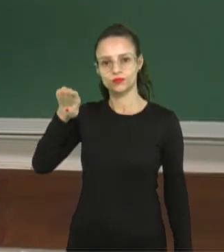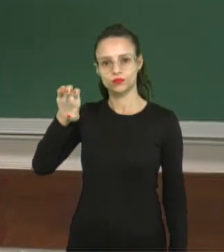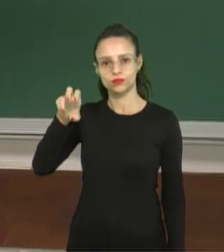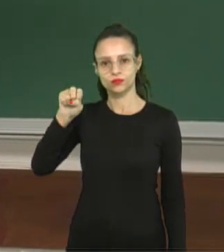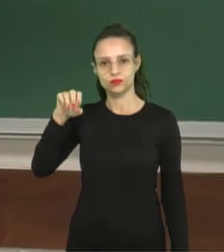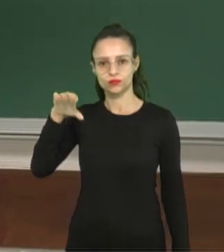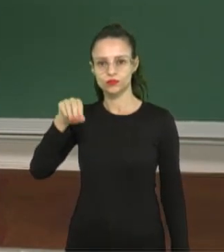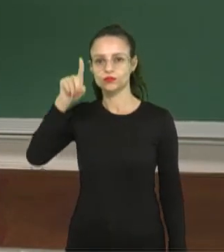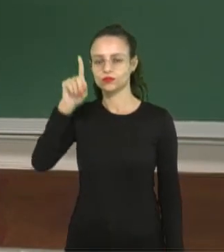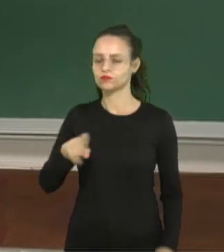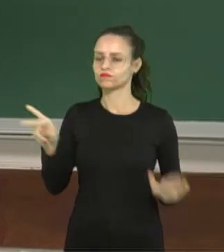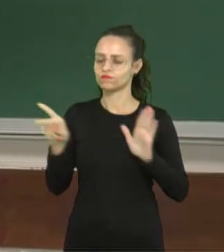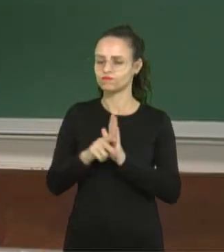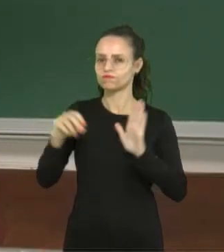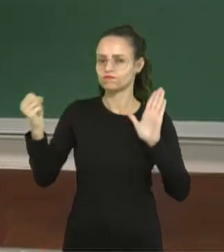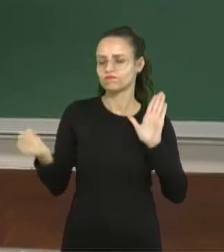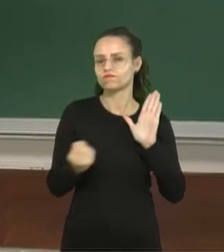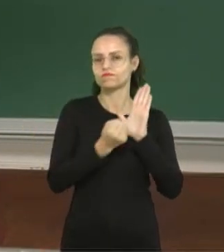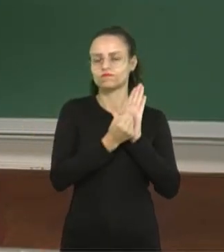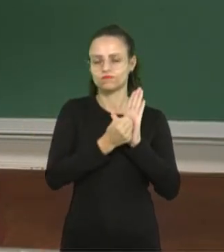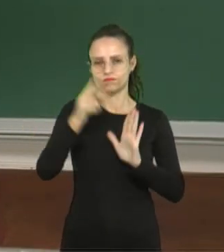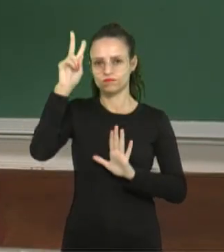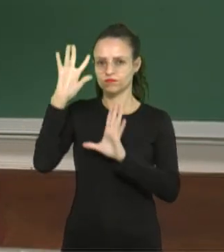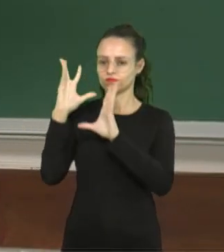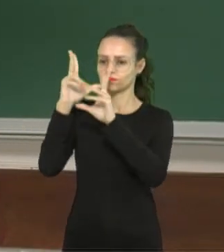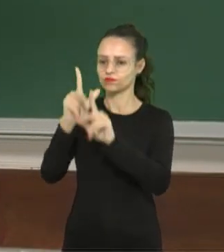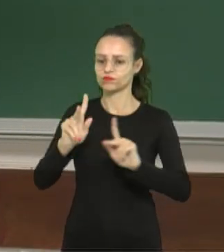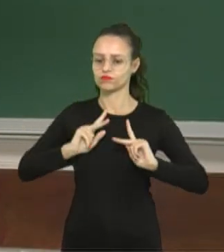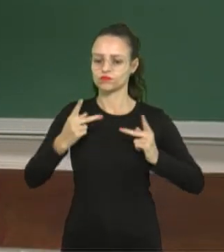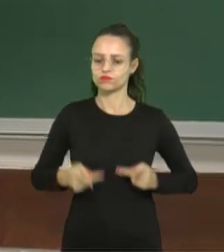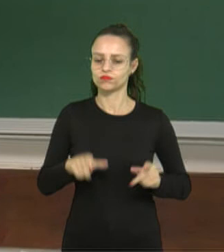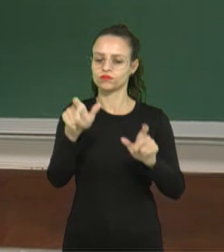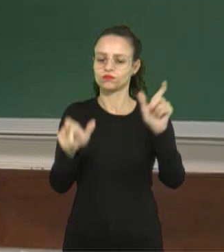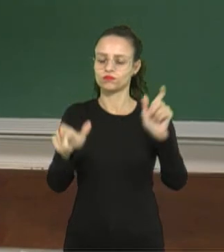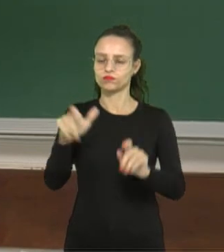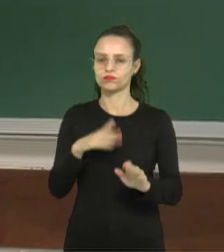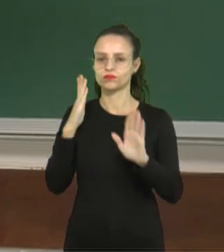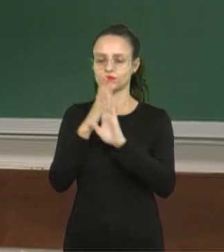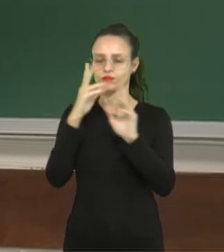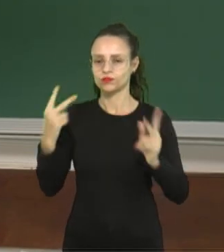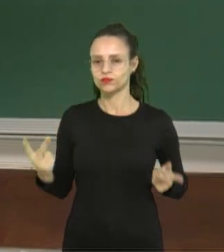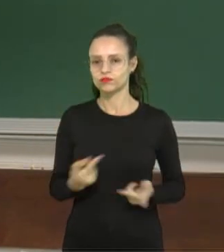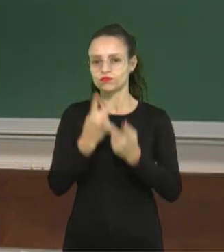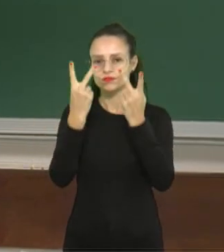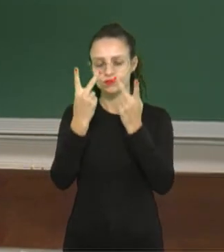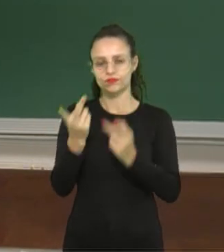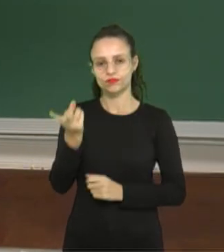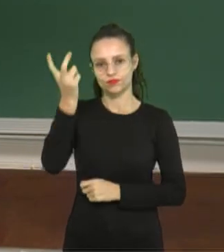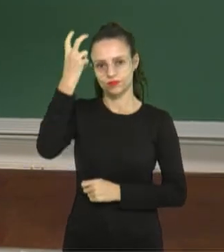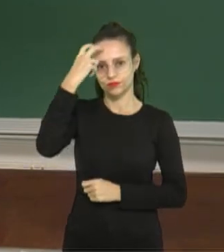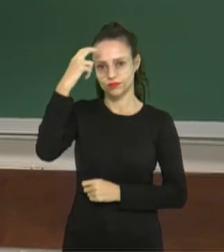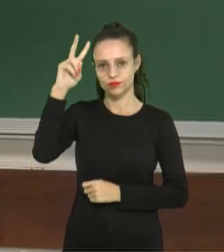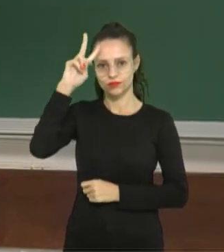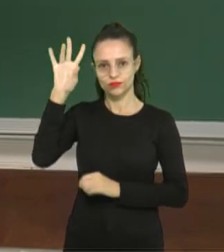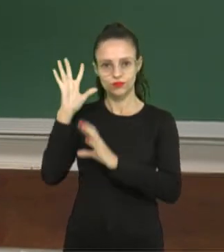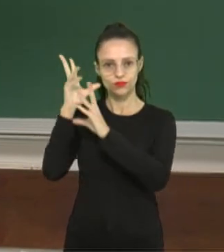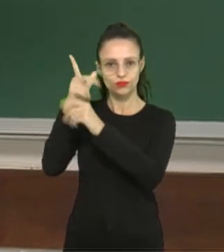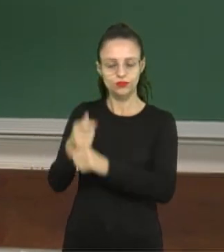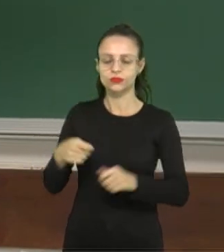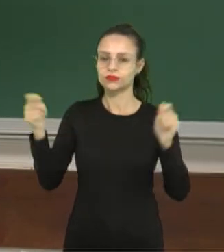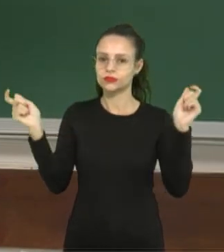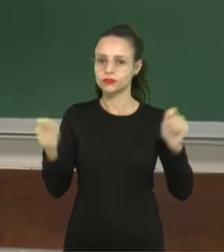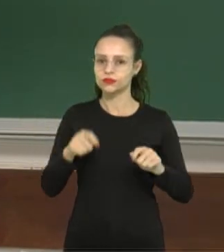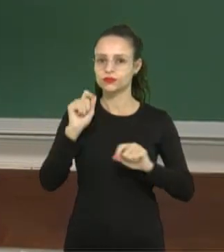patrimônio imaterial da humanidade, por causa do seu valor cultural e histórico, né? Valor cultural e histórico que